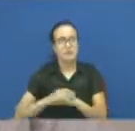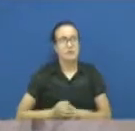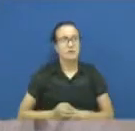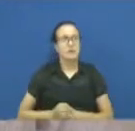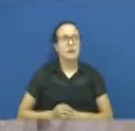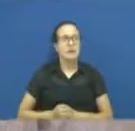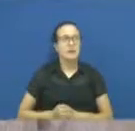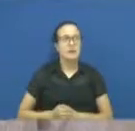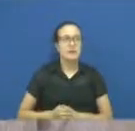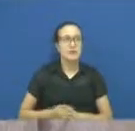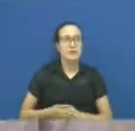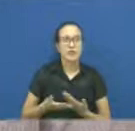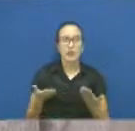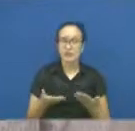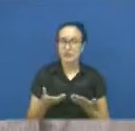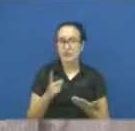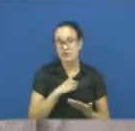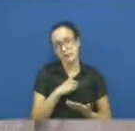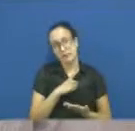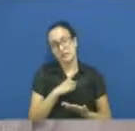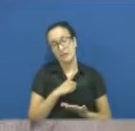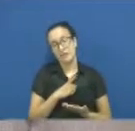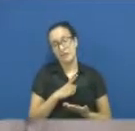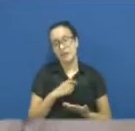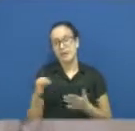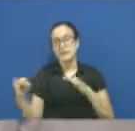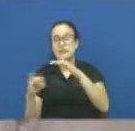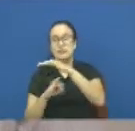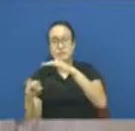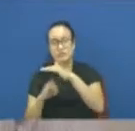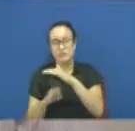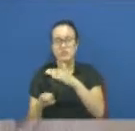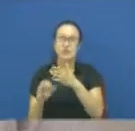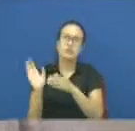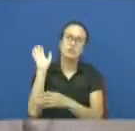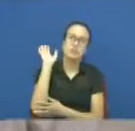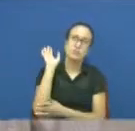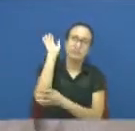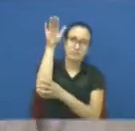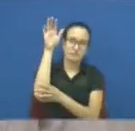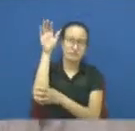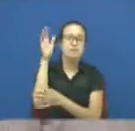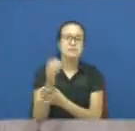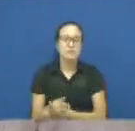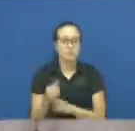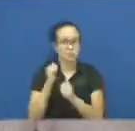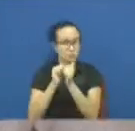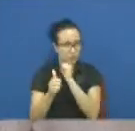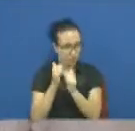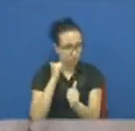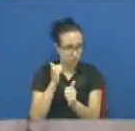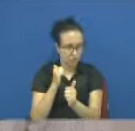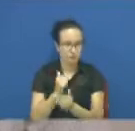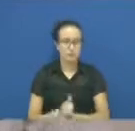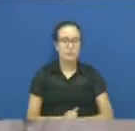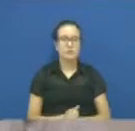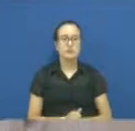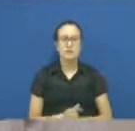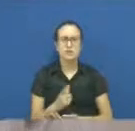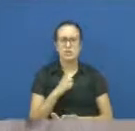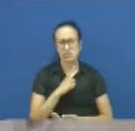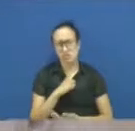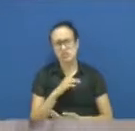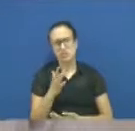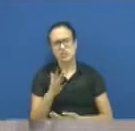aqui, a essa instituição do basquete, aqui de Limeira. Então, ela já tinha um valor de 600